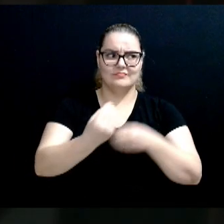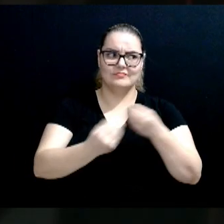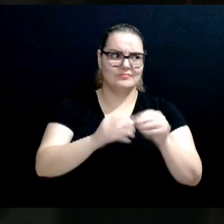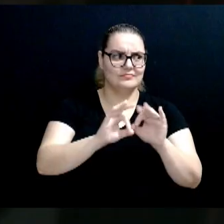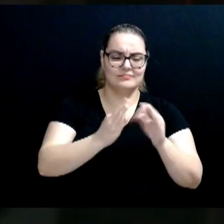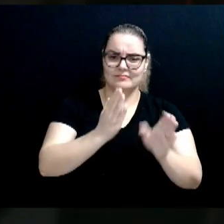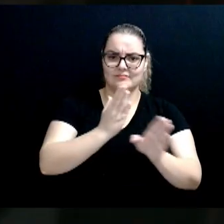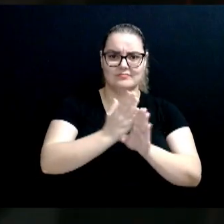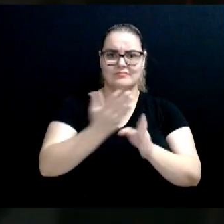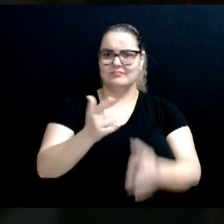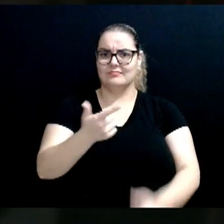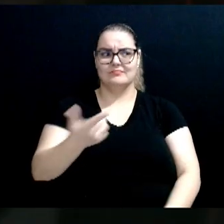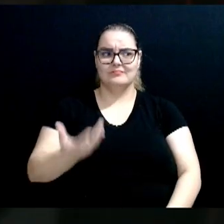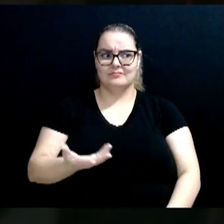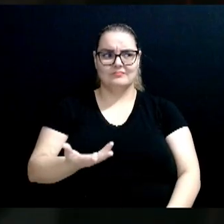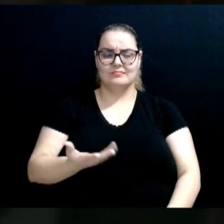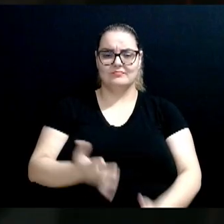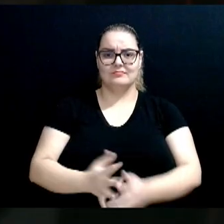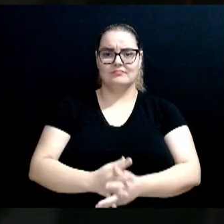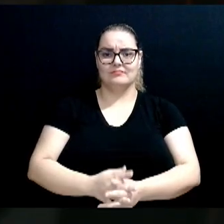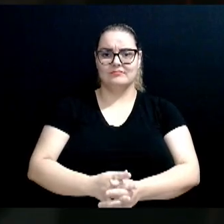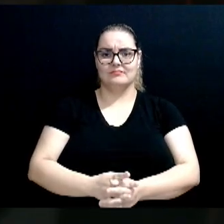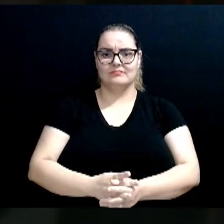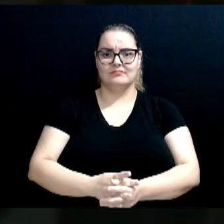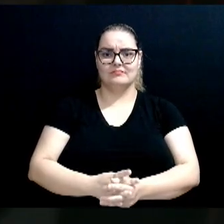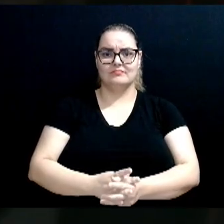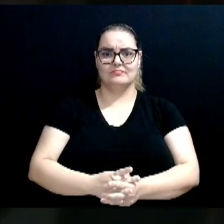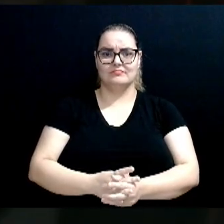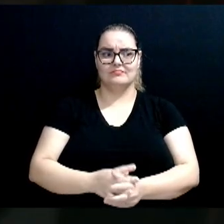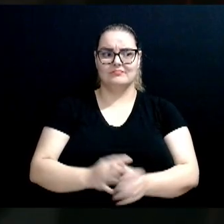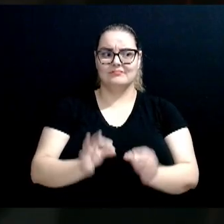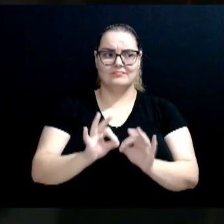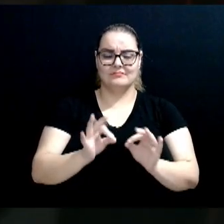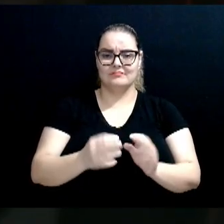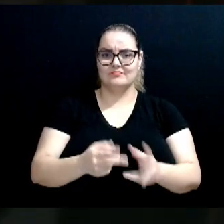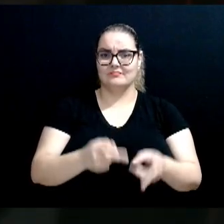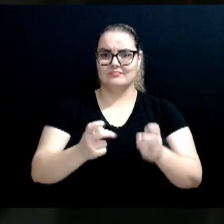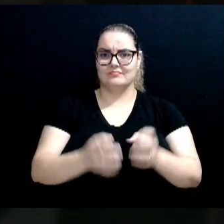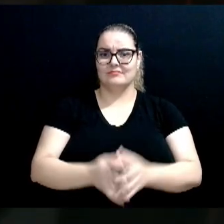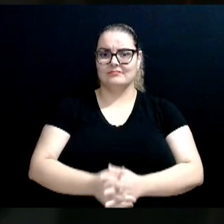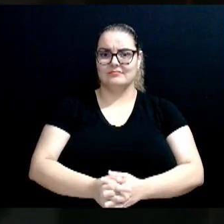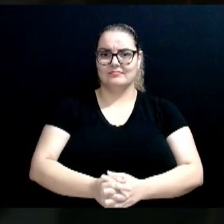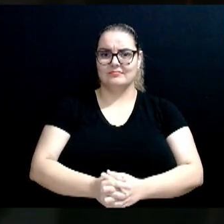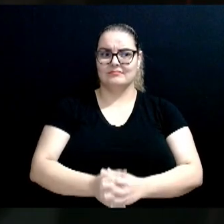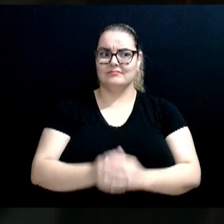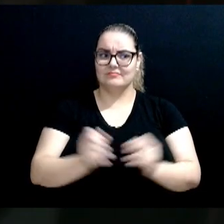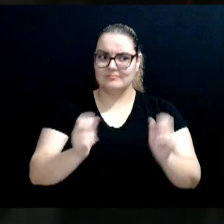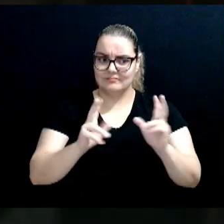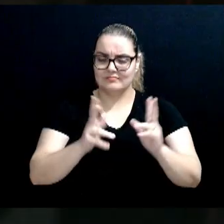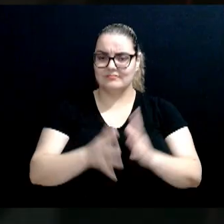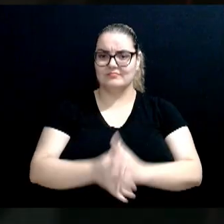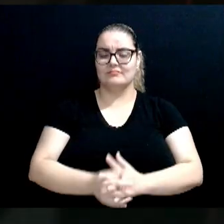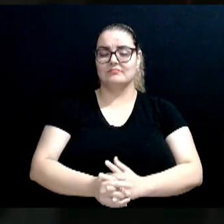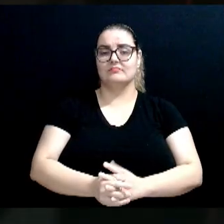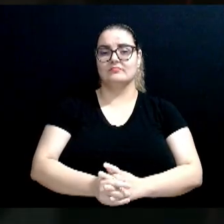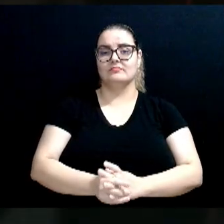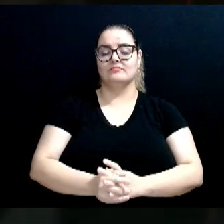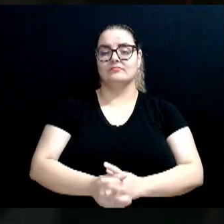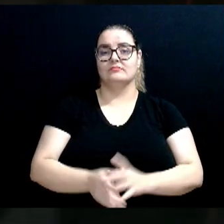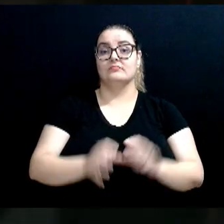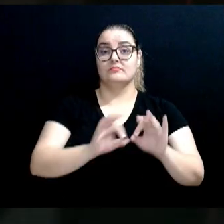teve nenhum ponto que pudesse chamar a atenção, né? Essa família,